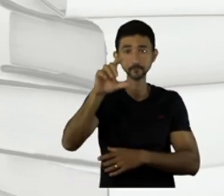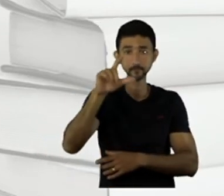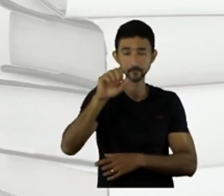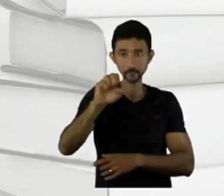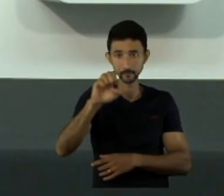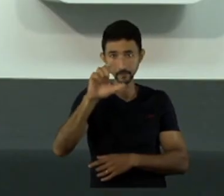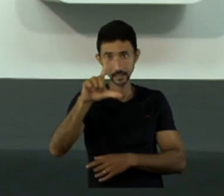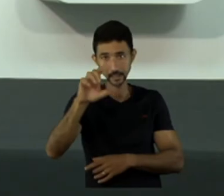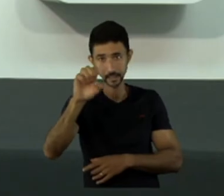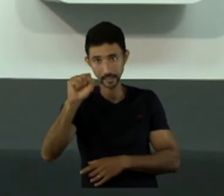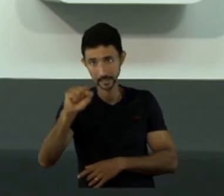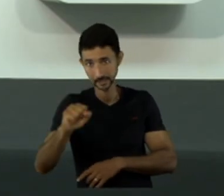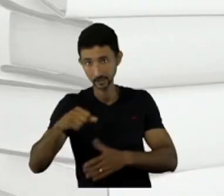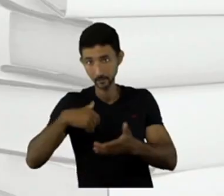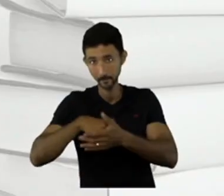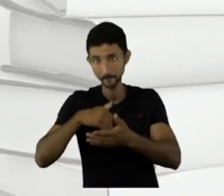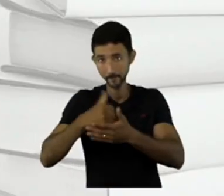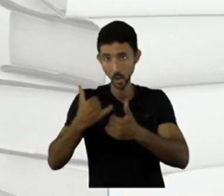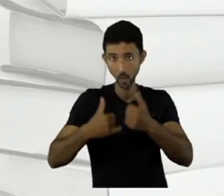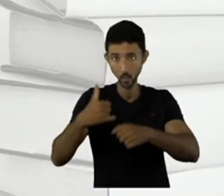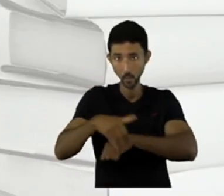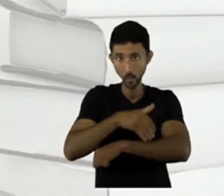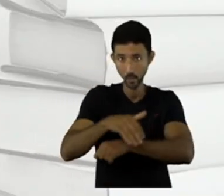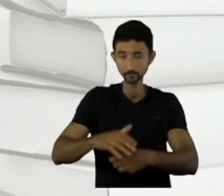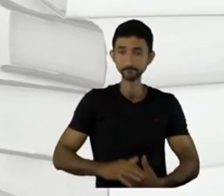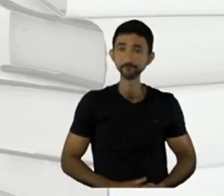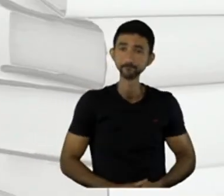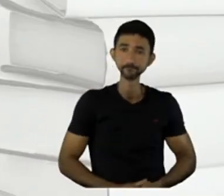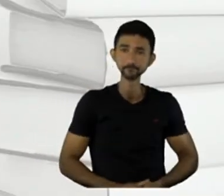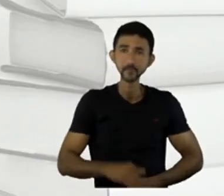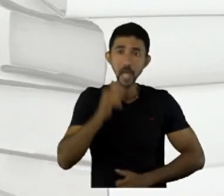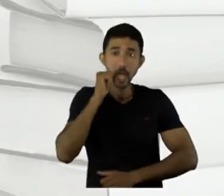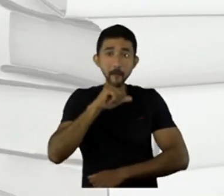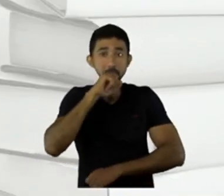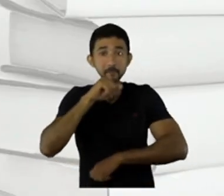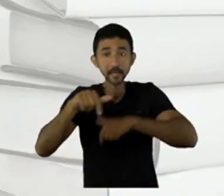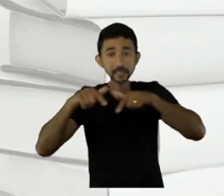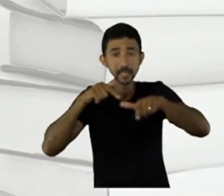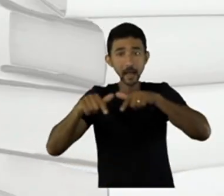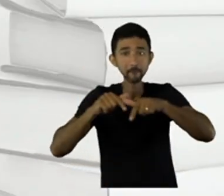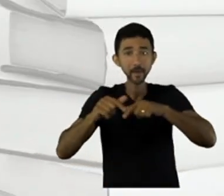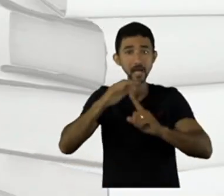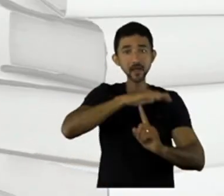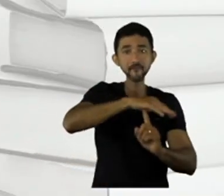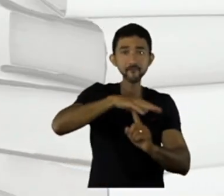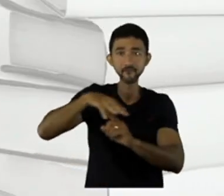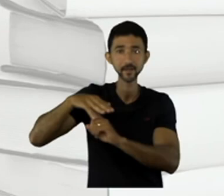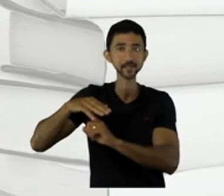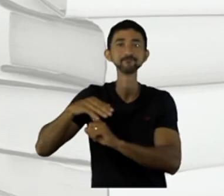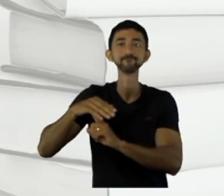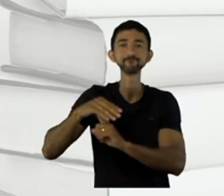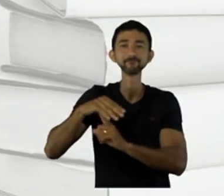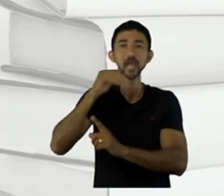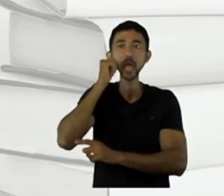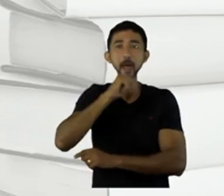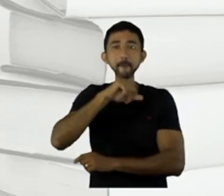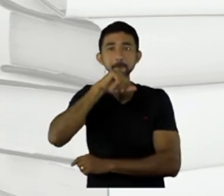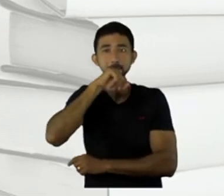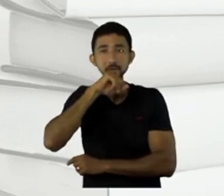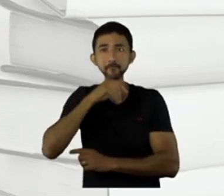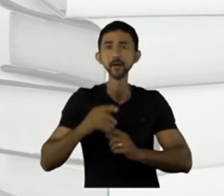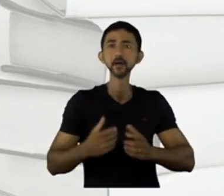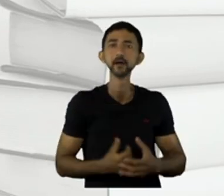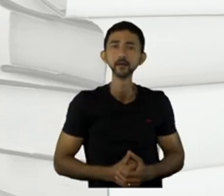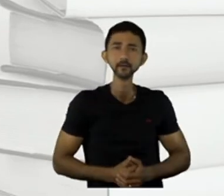rua. Próximo exemplo. Mamãe trabalha na feira. Olha lá. Mamãe.